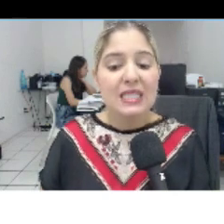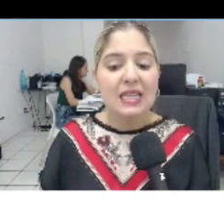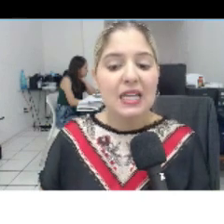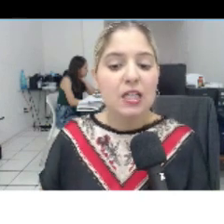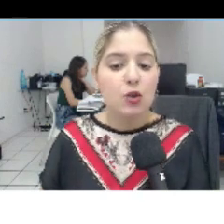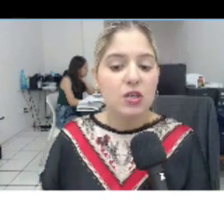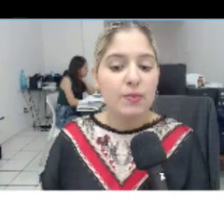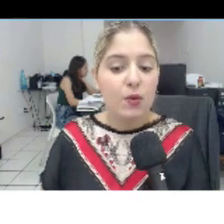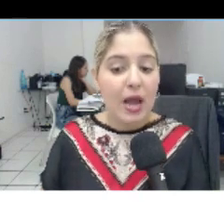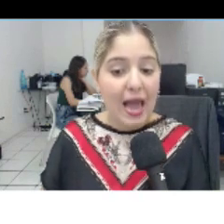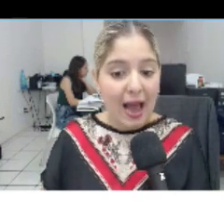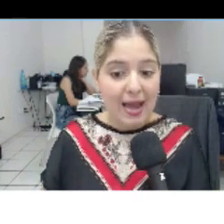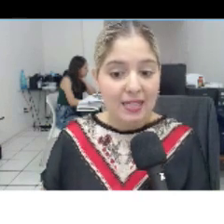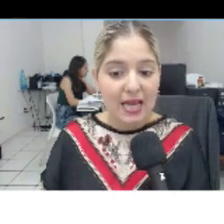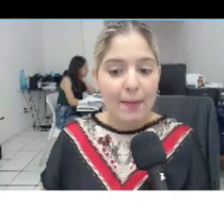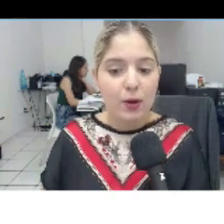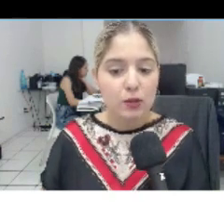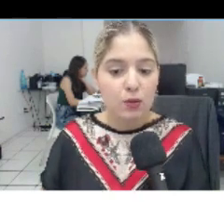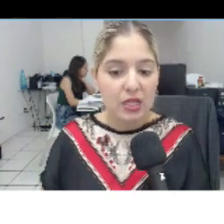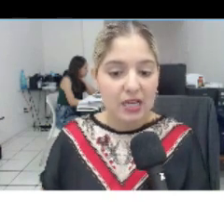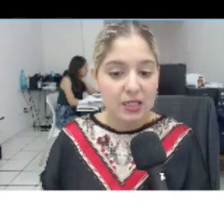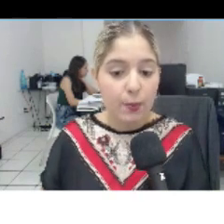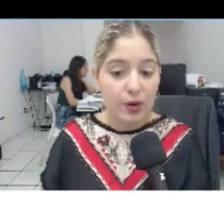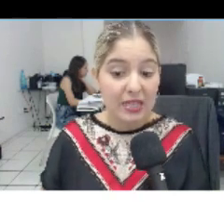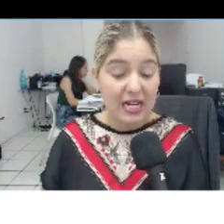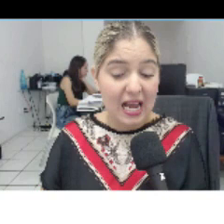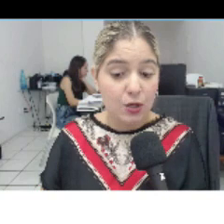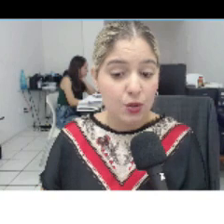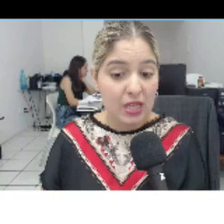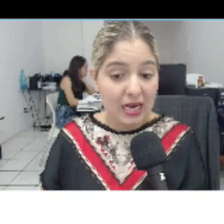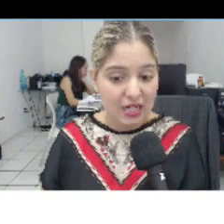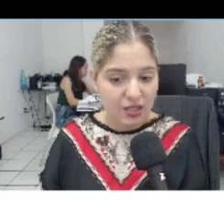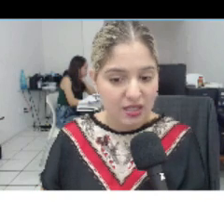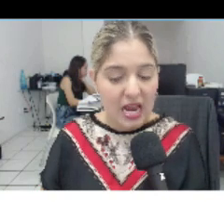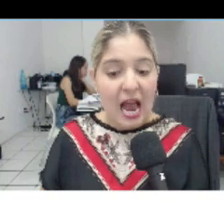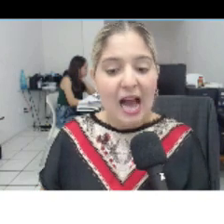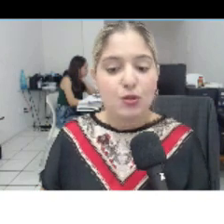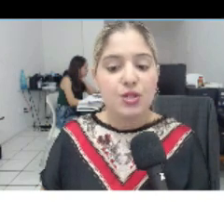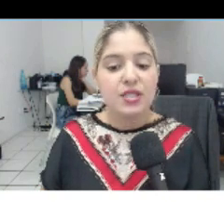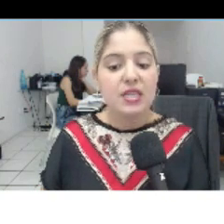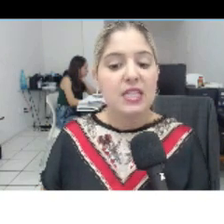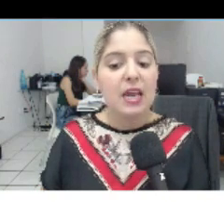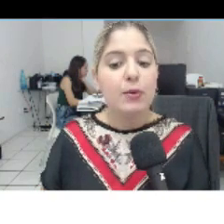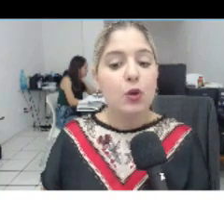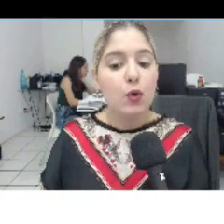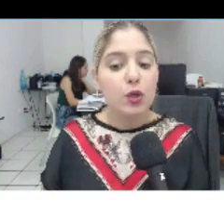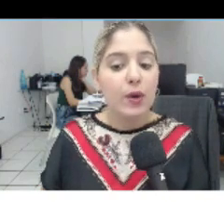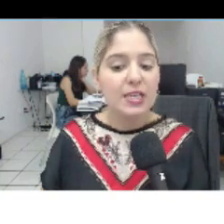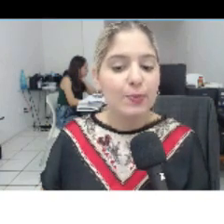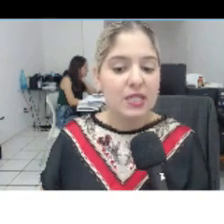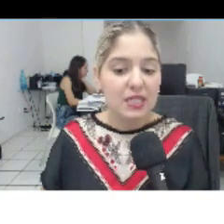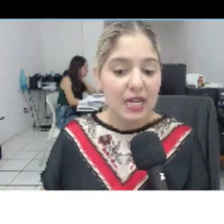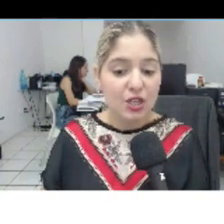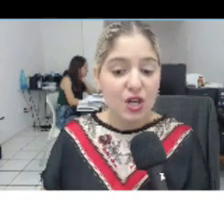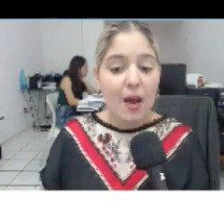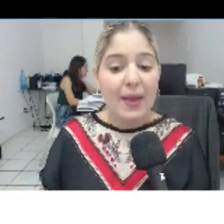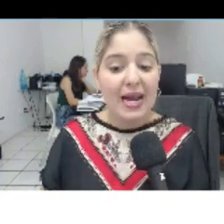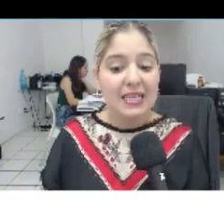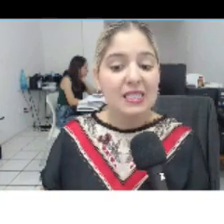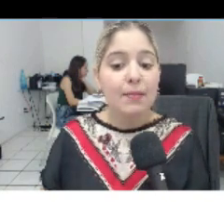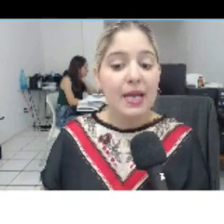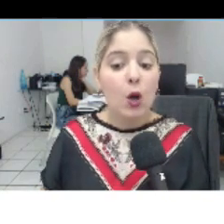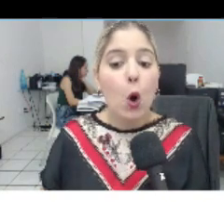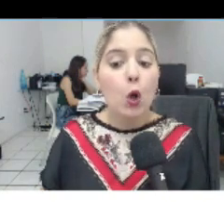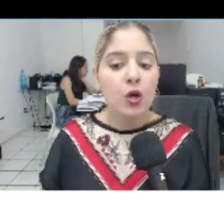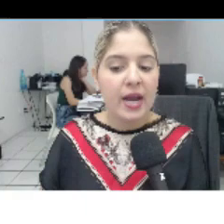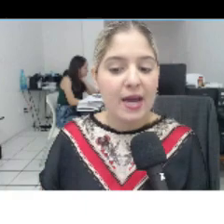pago R$72 mil após condenação por atacar jornalistas, a Justiça determinou que o ex-presidente